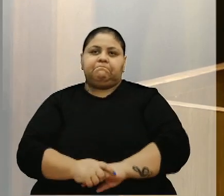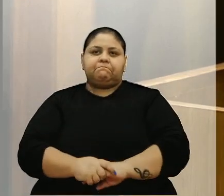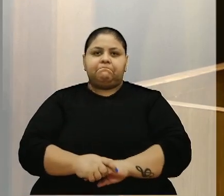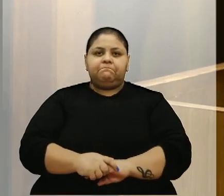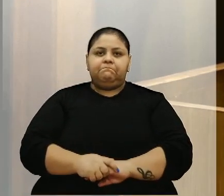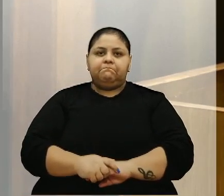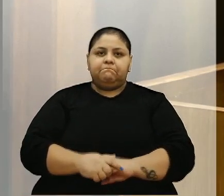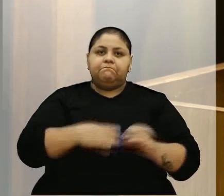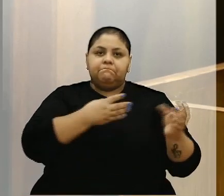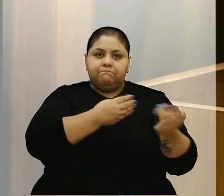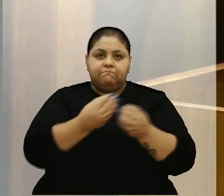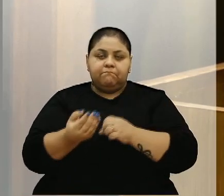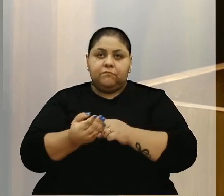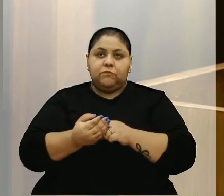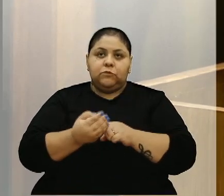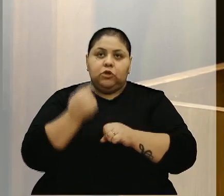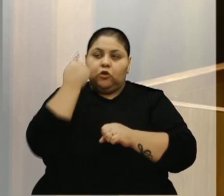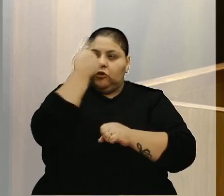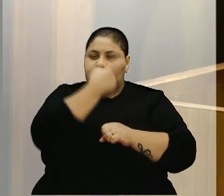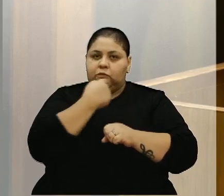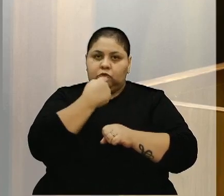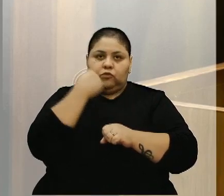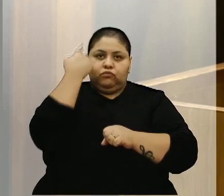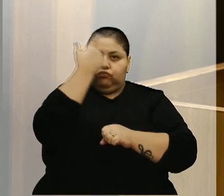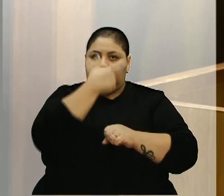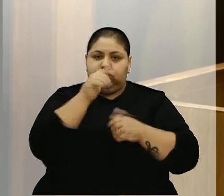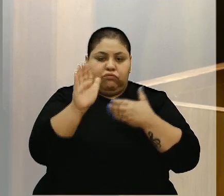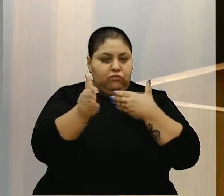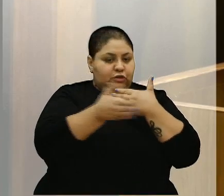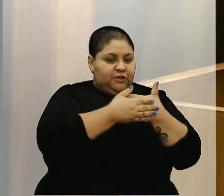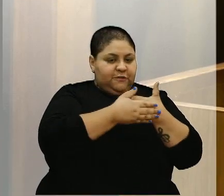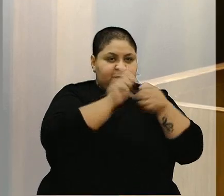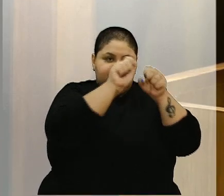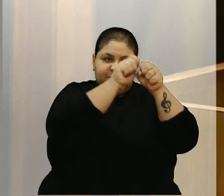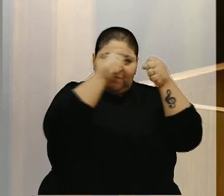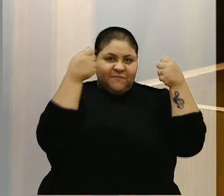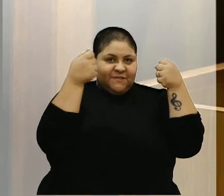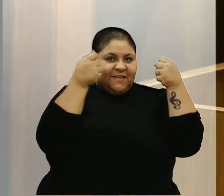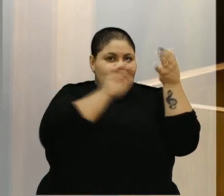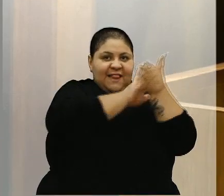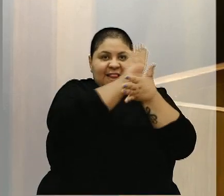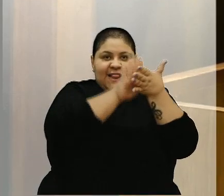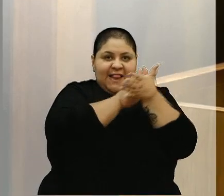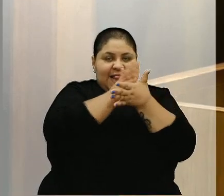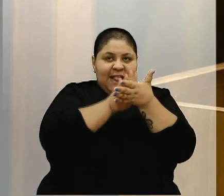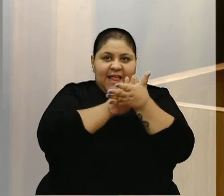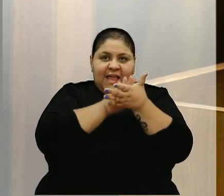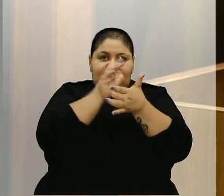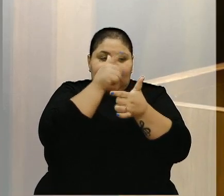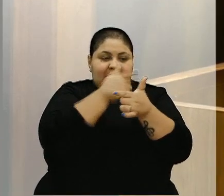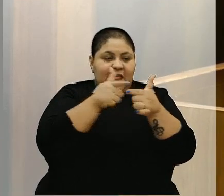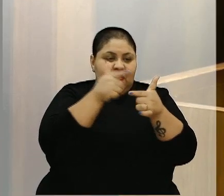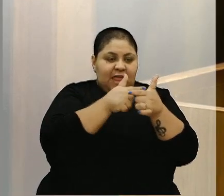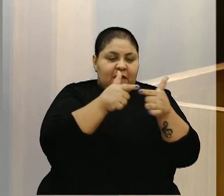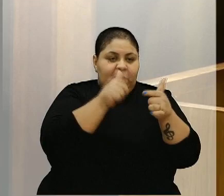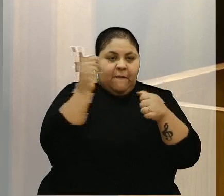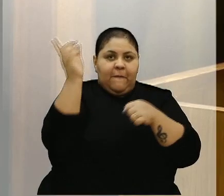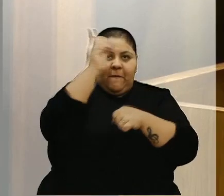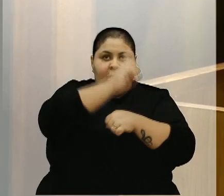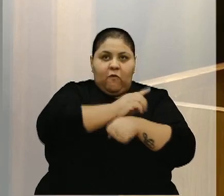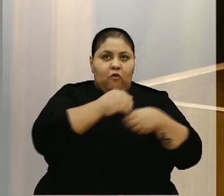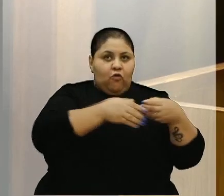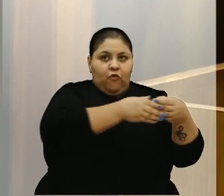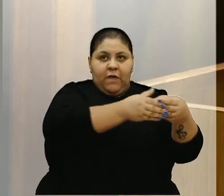Foram muitas horas naquela sala fechada, sem janelas, dividindo meus dias com a equipe comprometida do gabinete